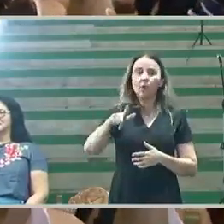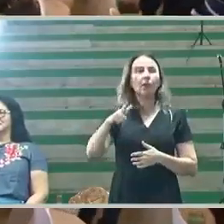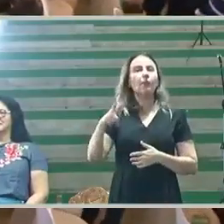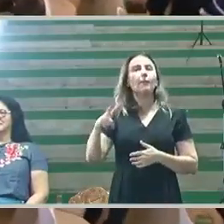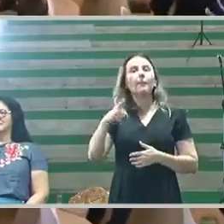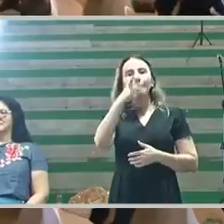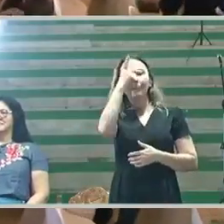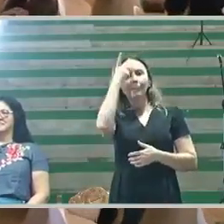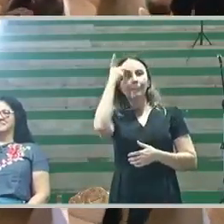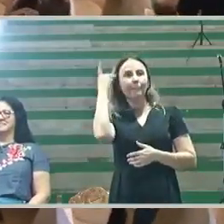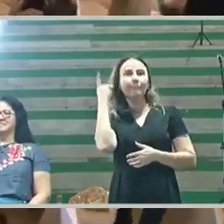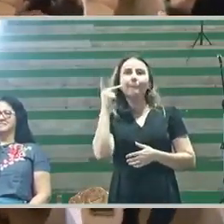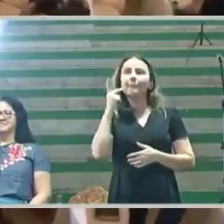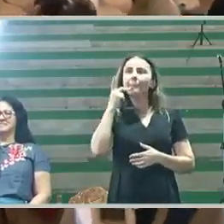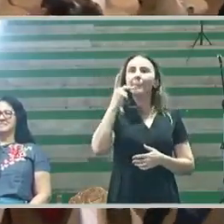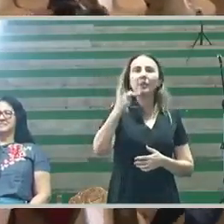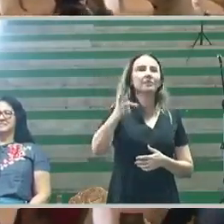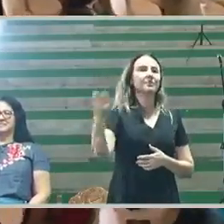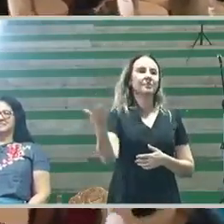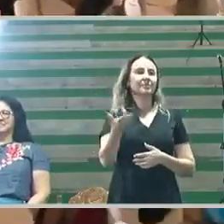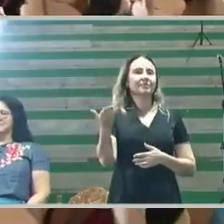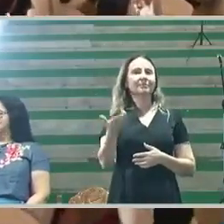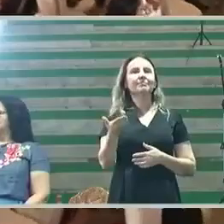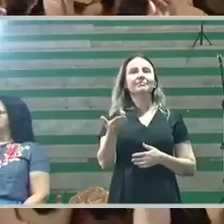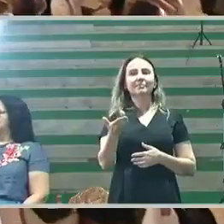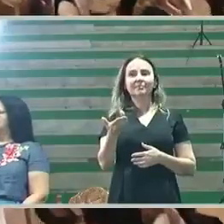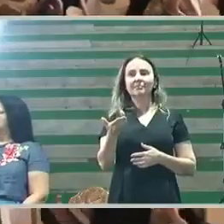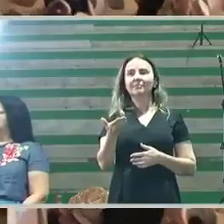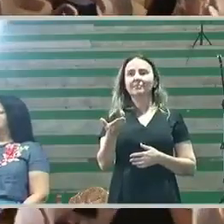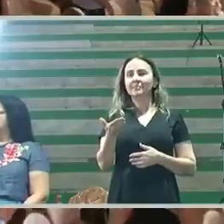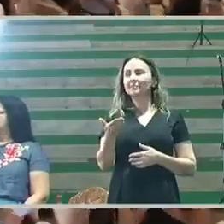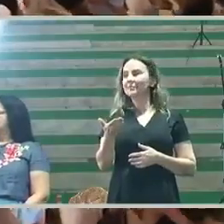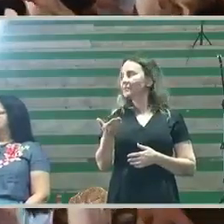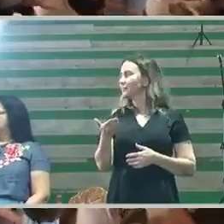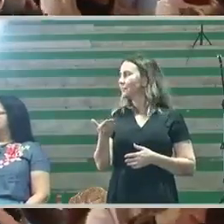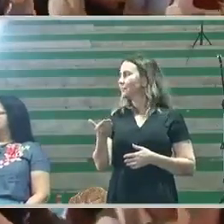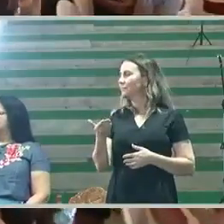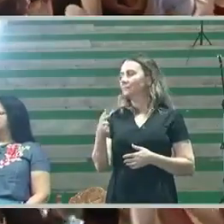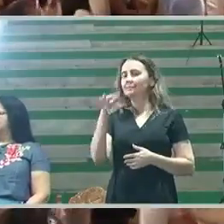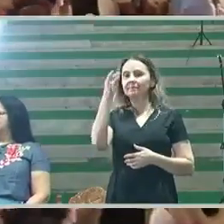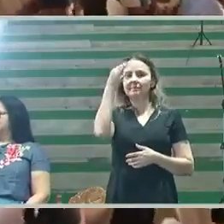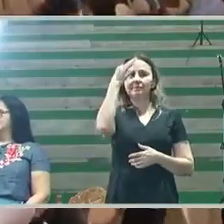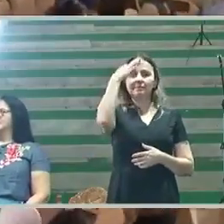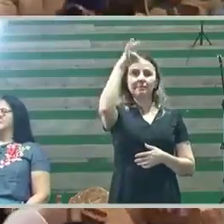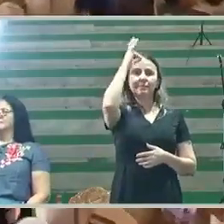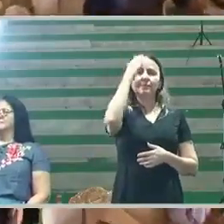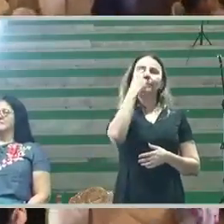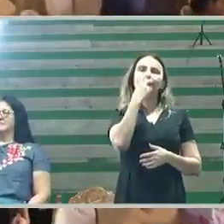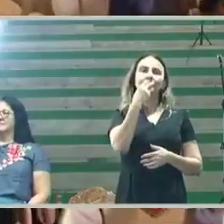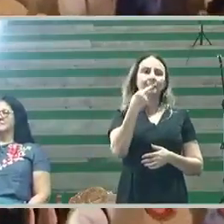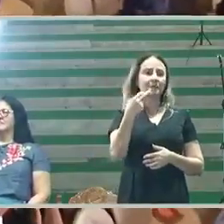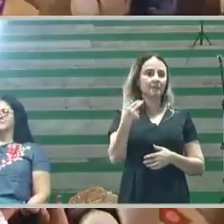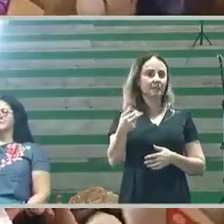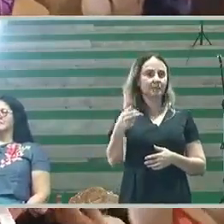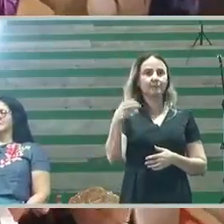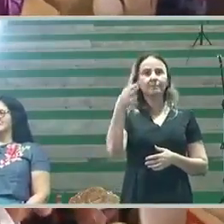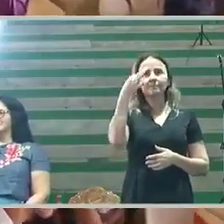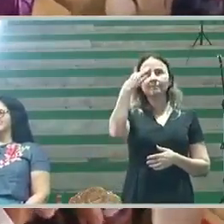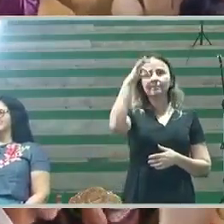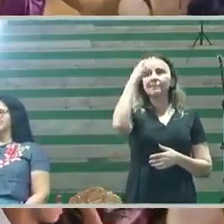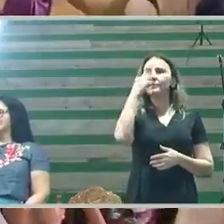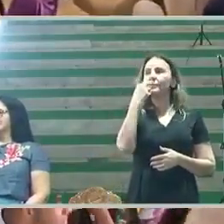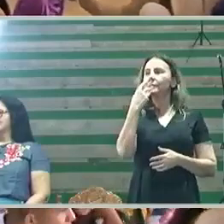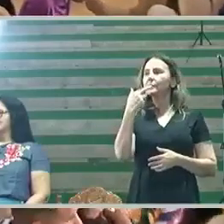é, tá, plá, plá, plá, plá. Estequete, plate. Chocondribi de canchaiada.